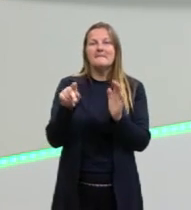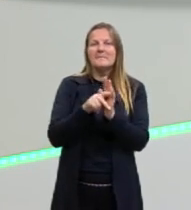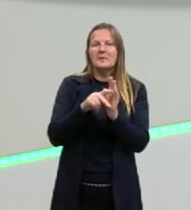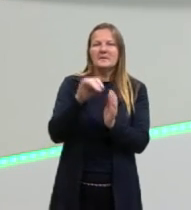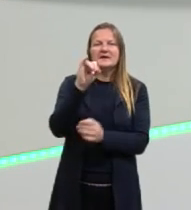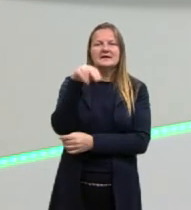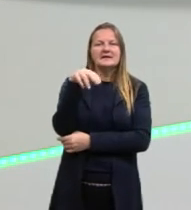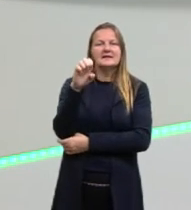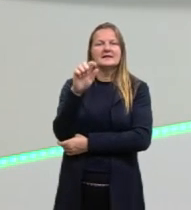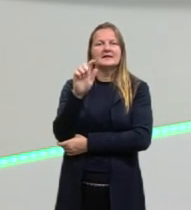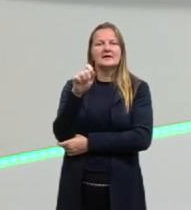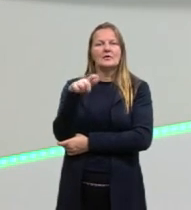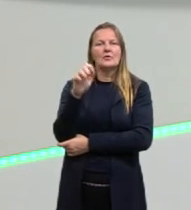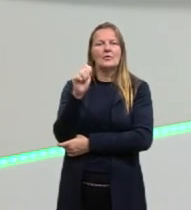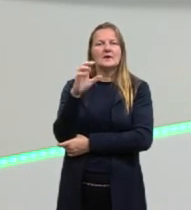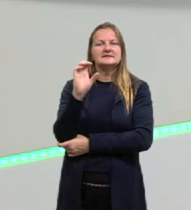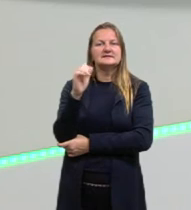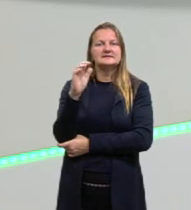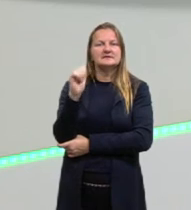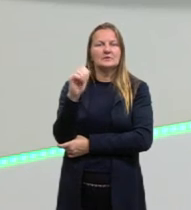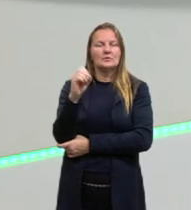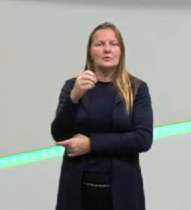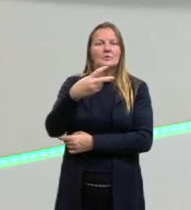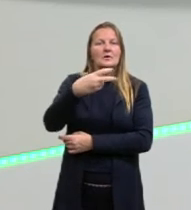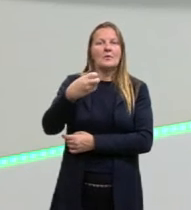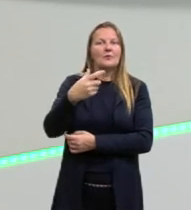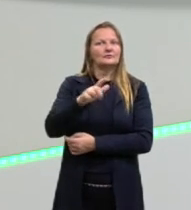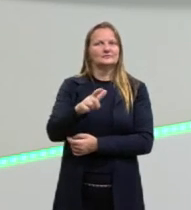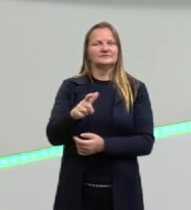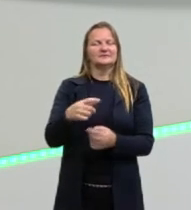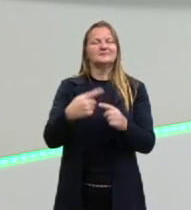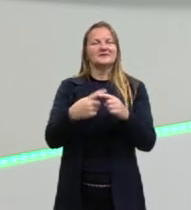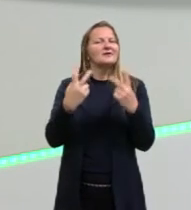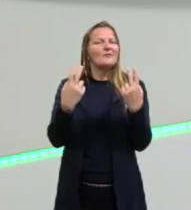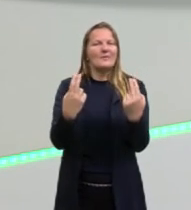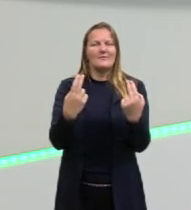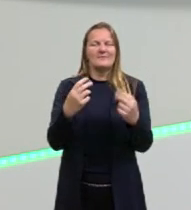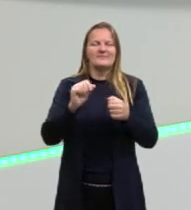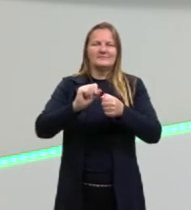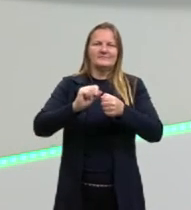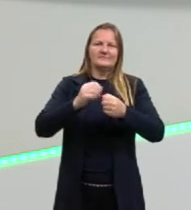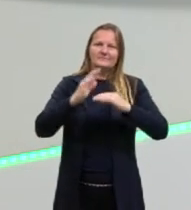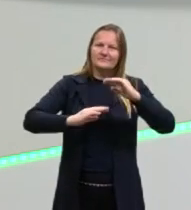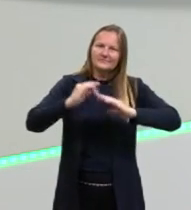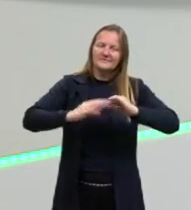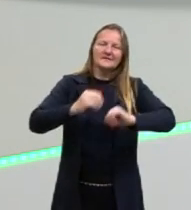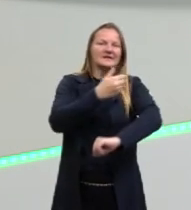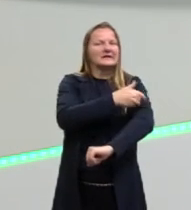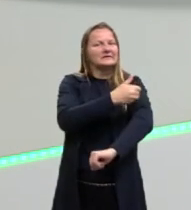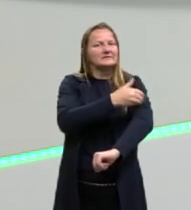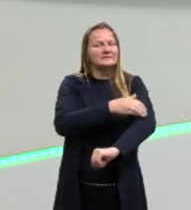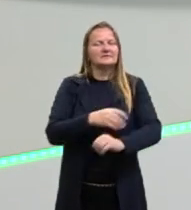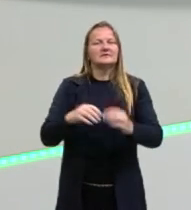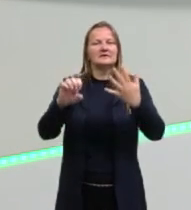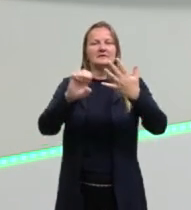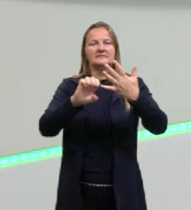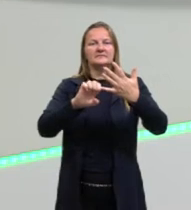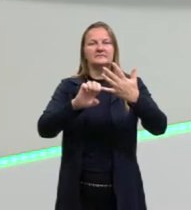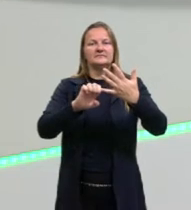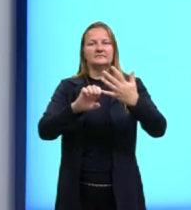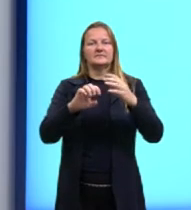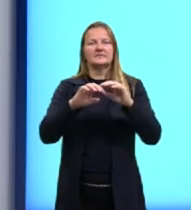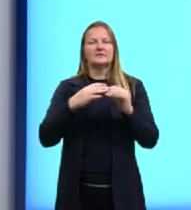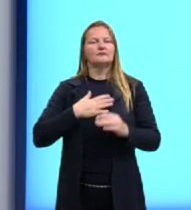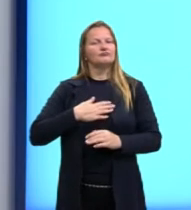grau porque a gente não tinha uma igualdade mas o processo é o mesmo então chegamos na alternativa correta de uma forma